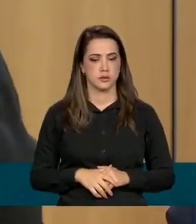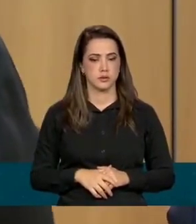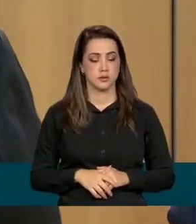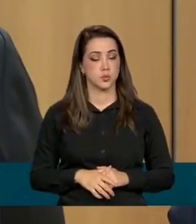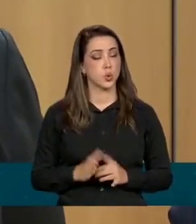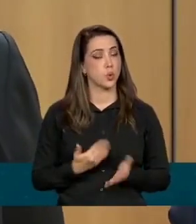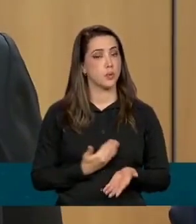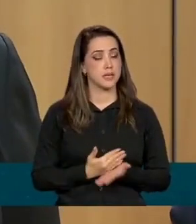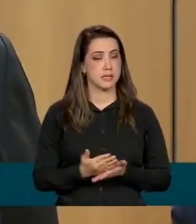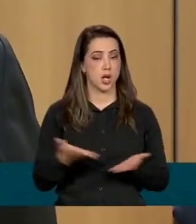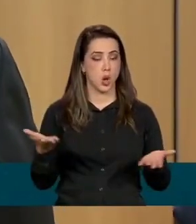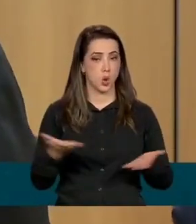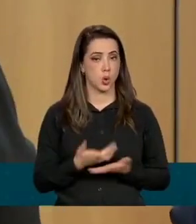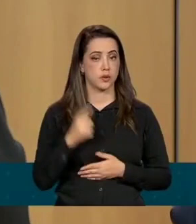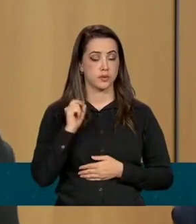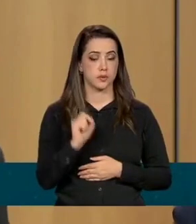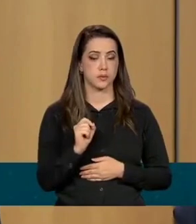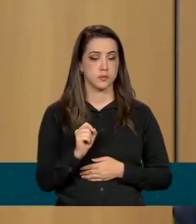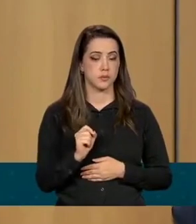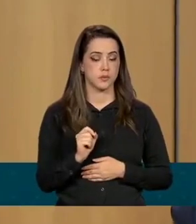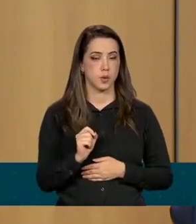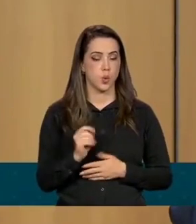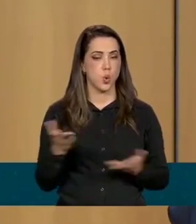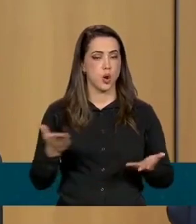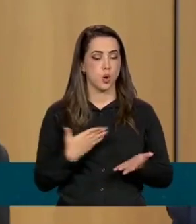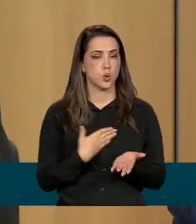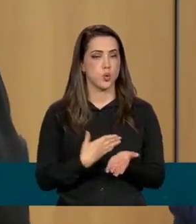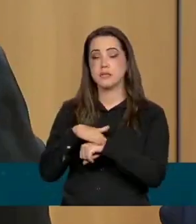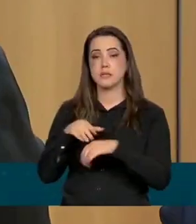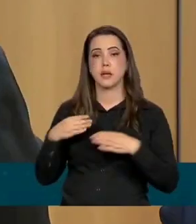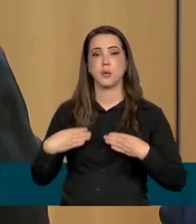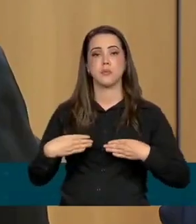A princípio, eu ia chegar exatamente nisso. A princípio,